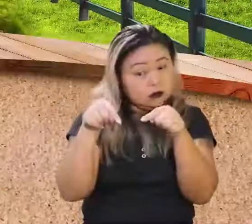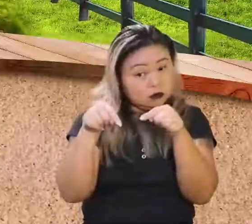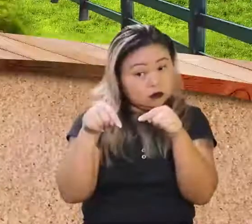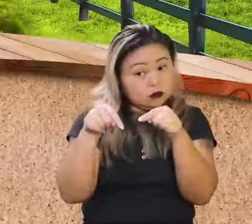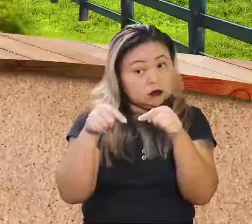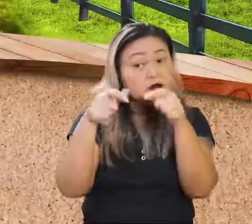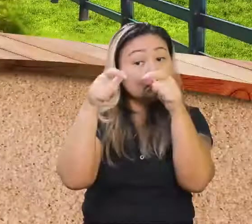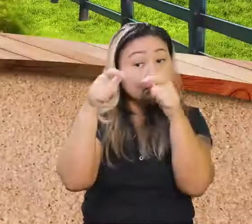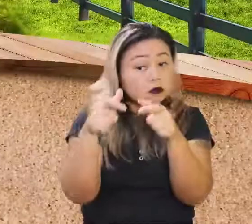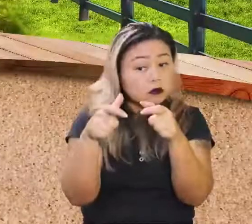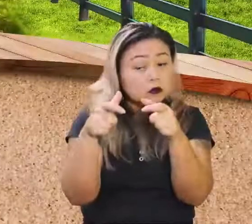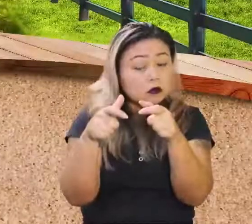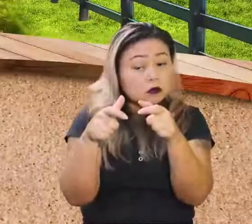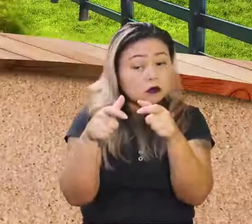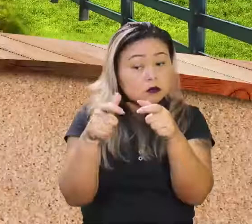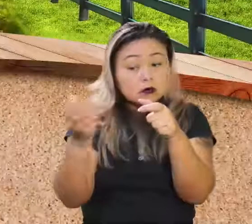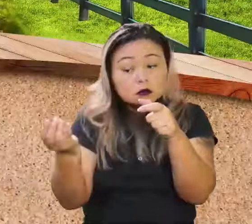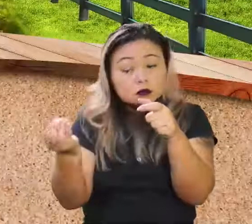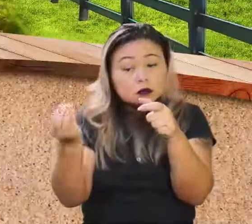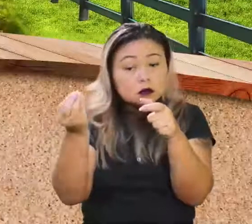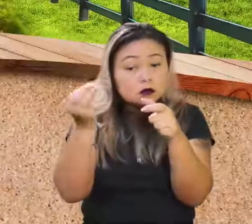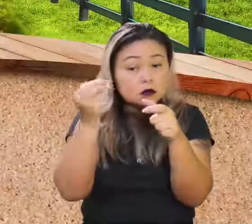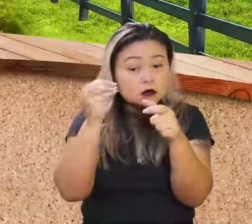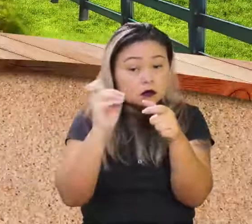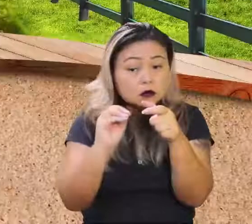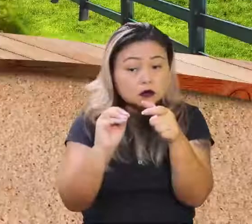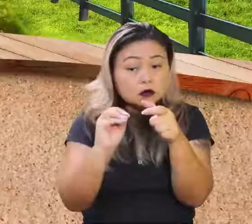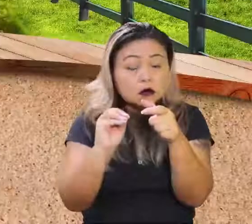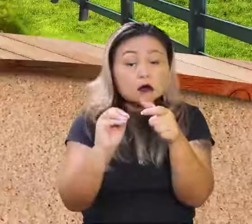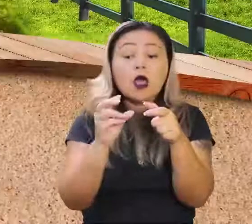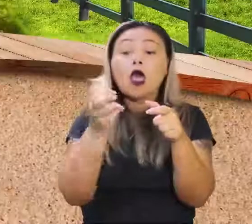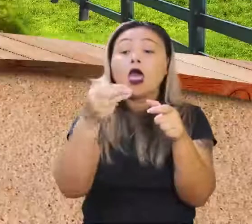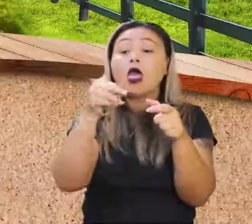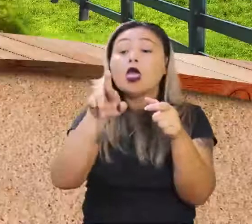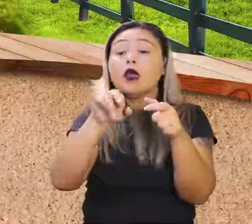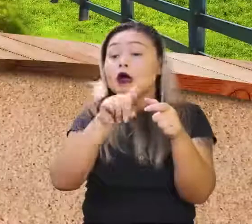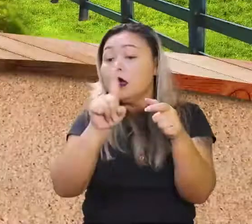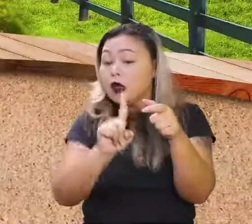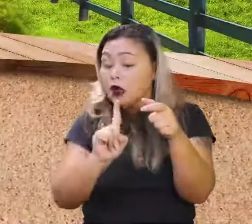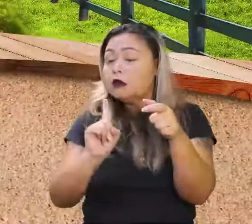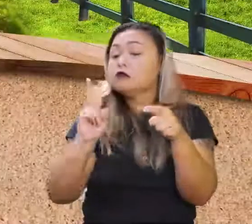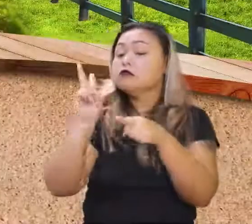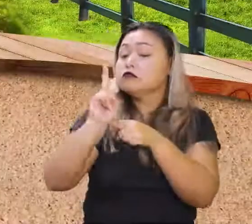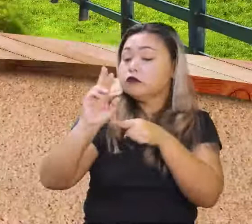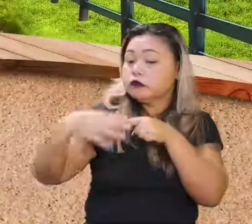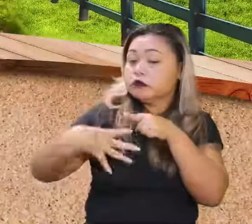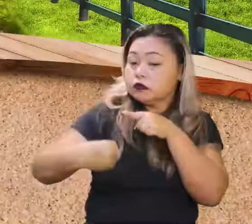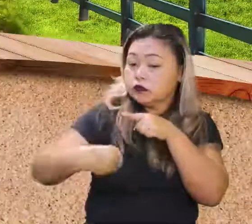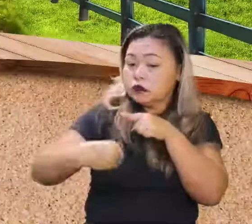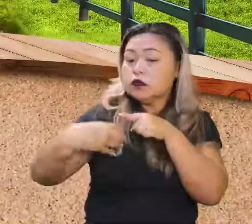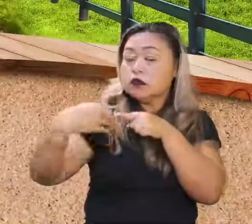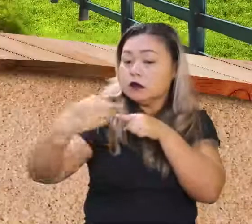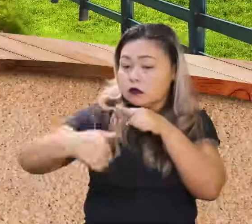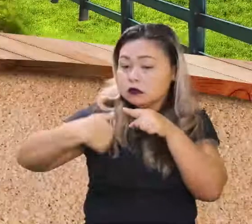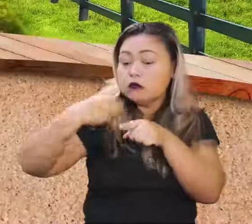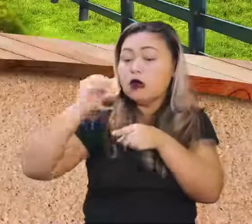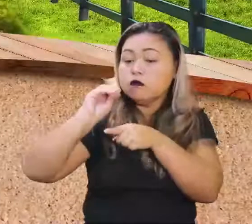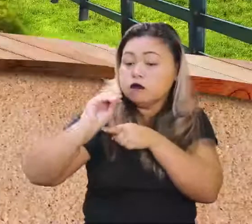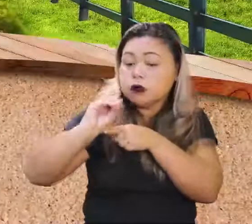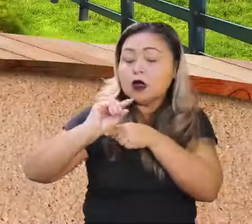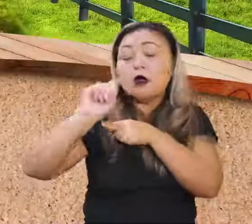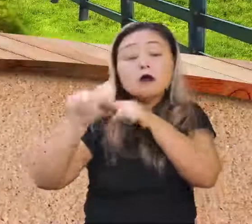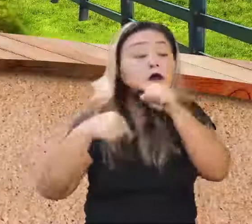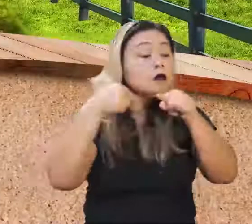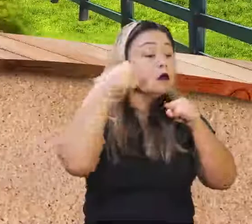o local onde você vai colocar a matriz, que é a maternidade, desculpa, e da maternidade